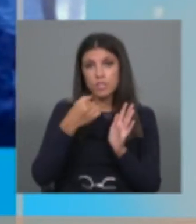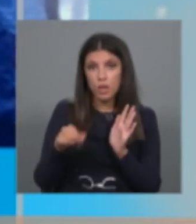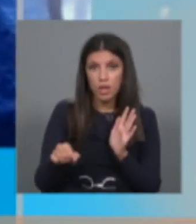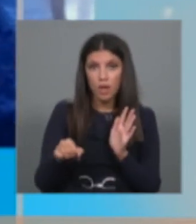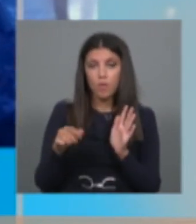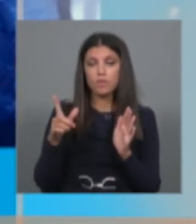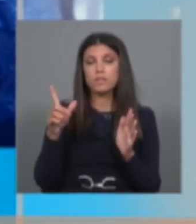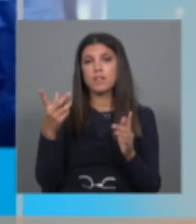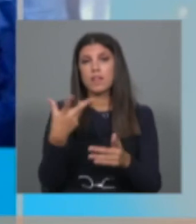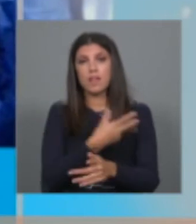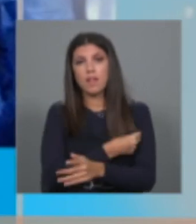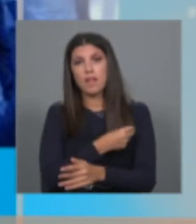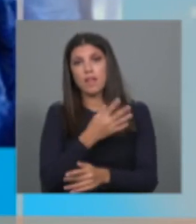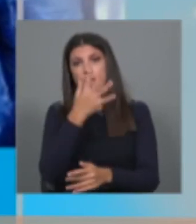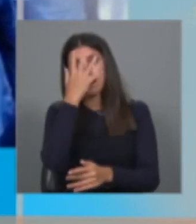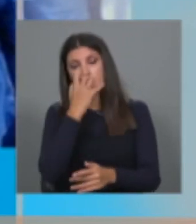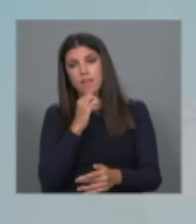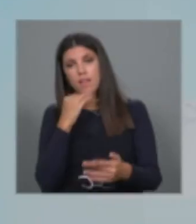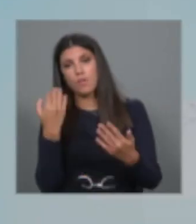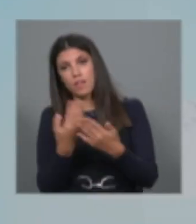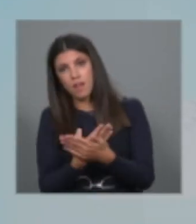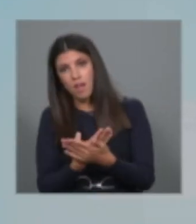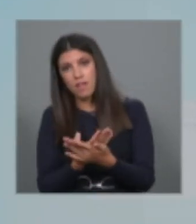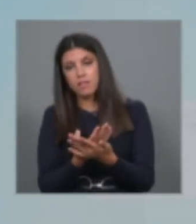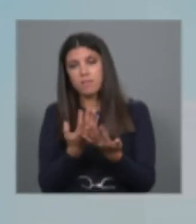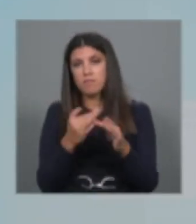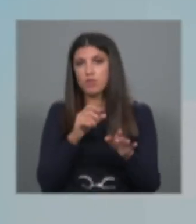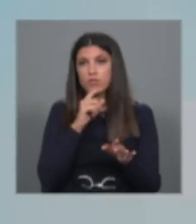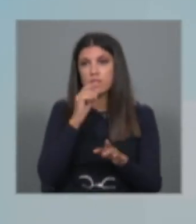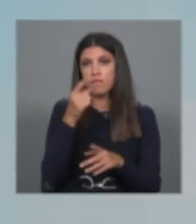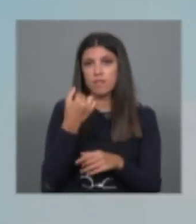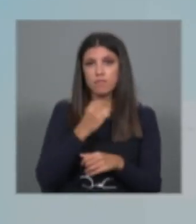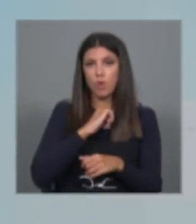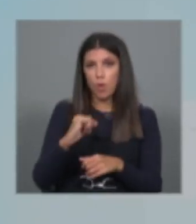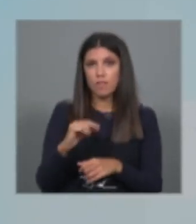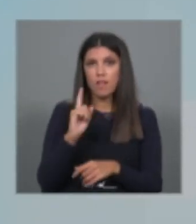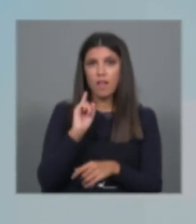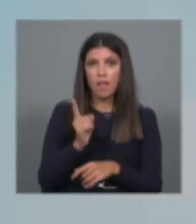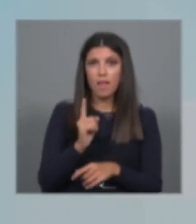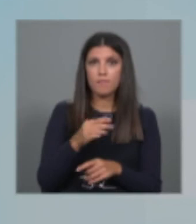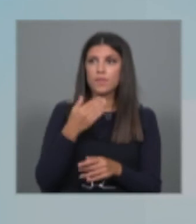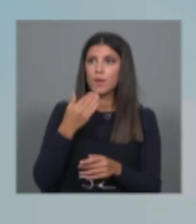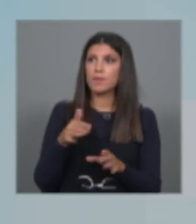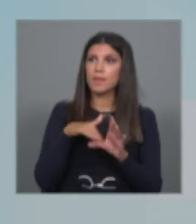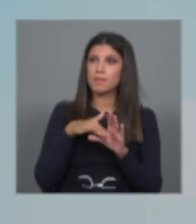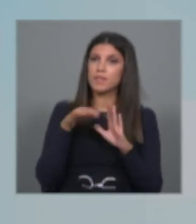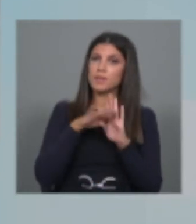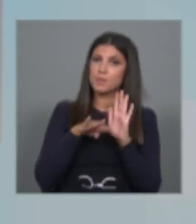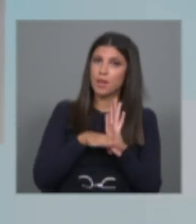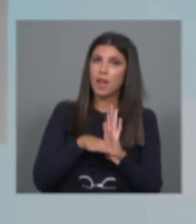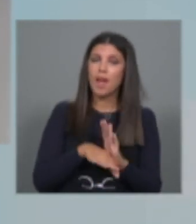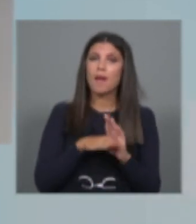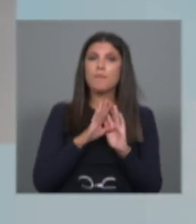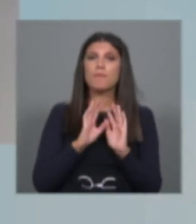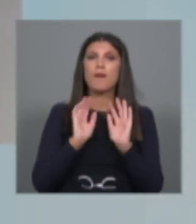indica que não iremos ter. Muito bem, Nilce Lourenço, vamos continuar a acompanhar este tema. Obrigado pela sua presença hoje aqui no programa Eclésia.